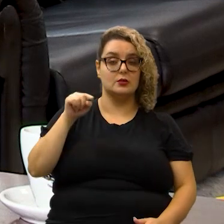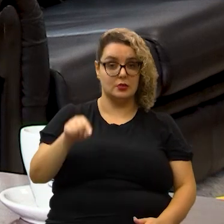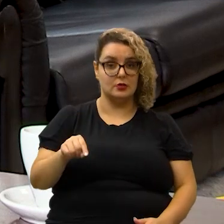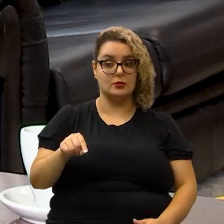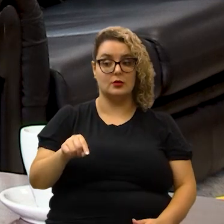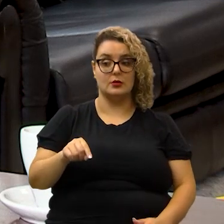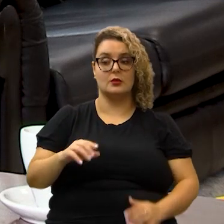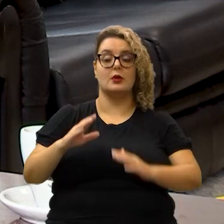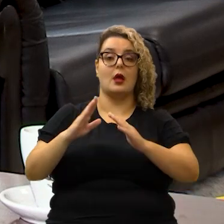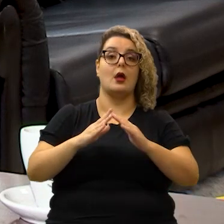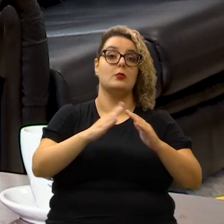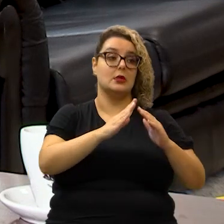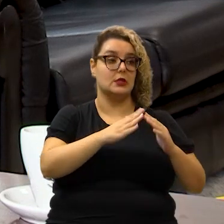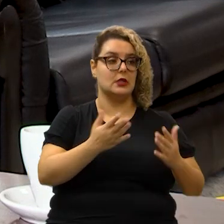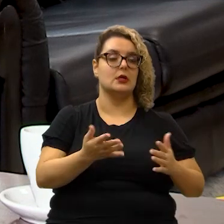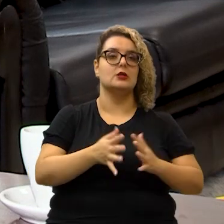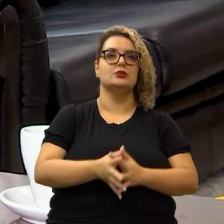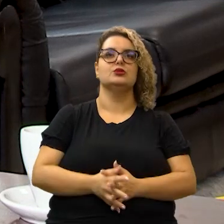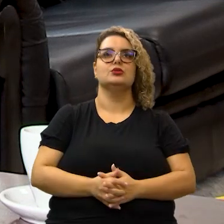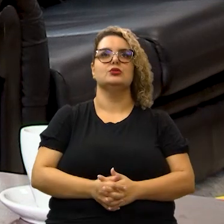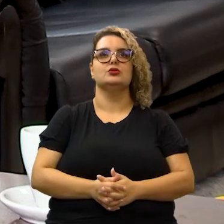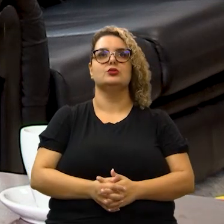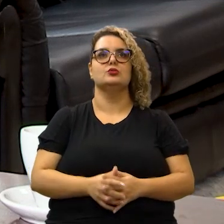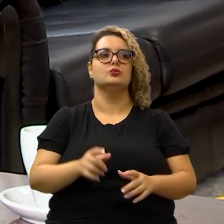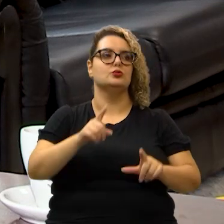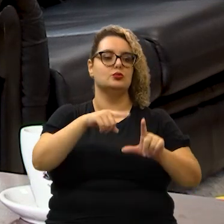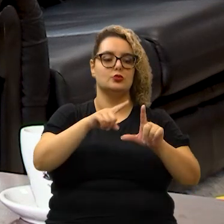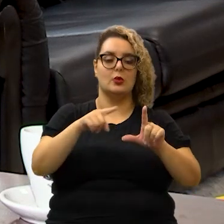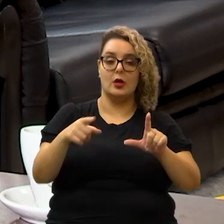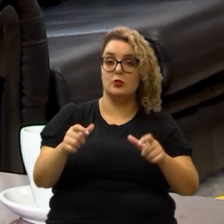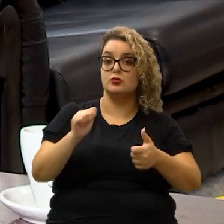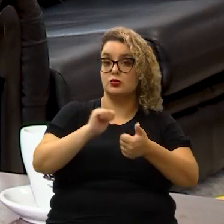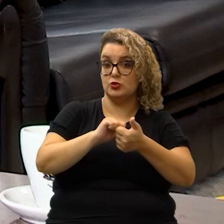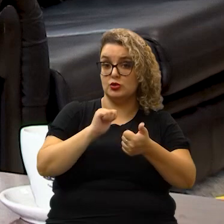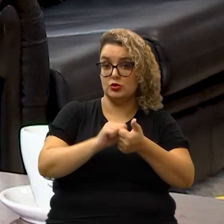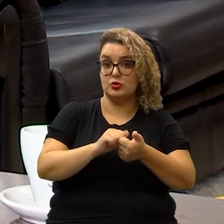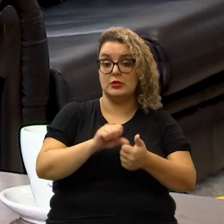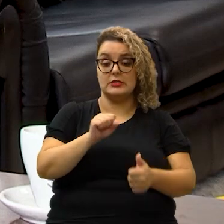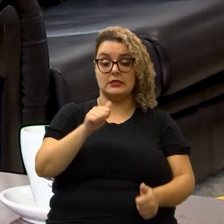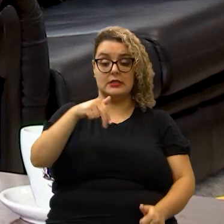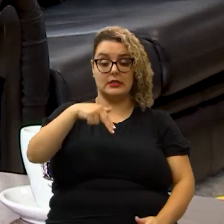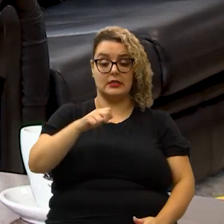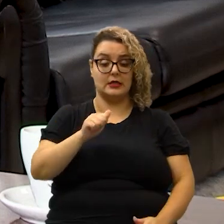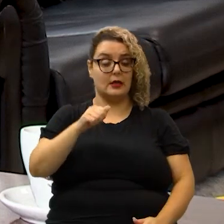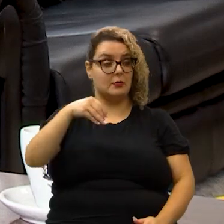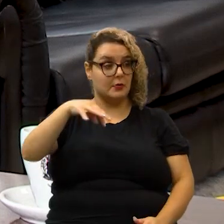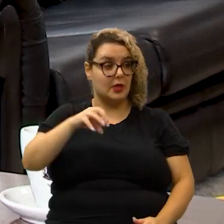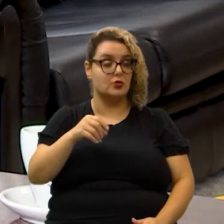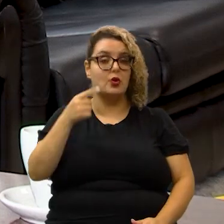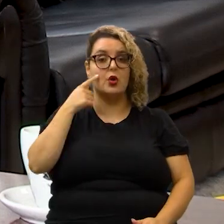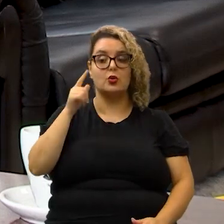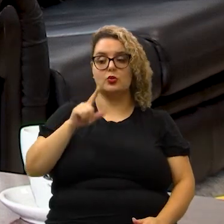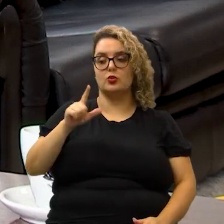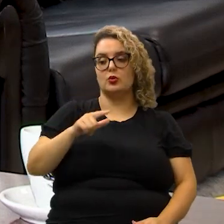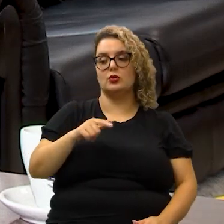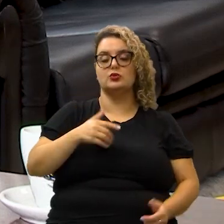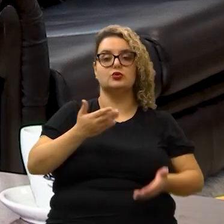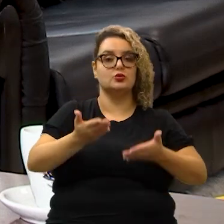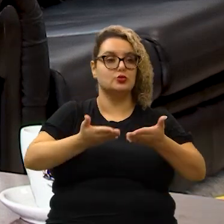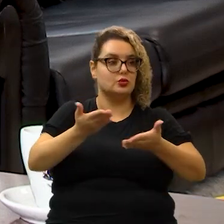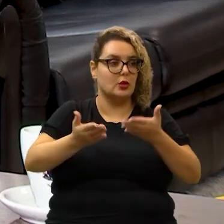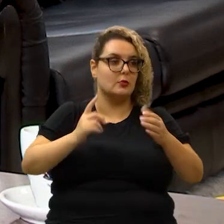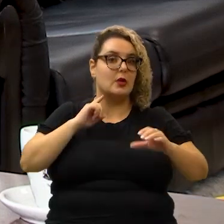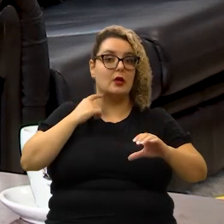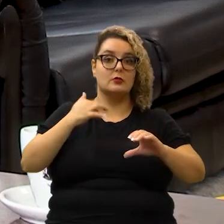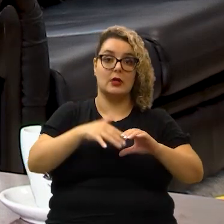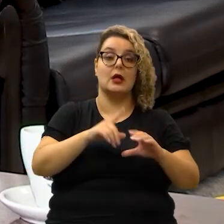habitantes, né, no indicador de qualidade de saneamento. É óbvio que o tratamento de esgoto é fundamental,